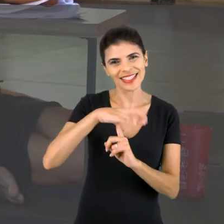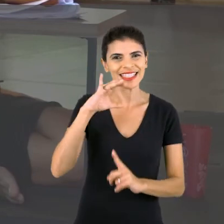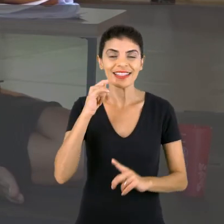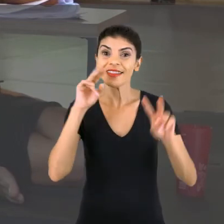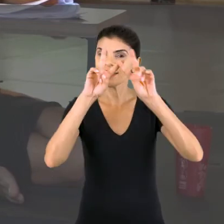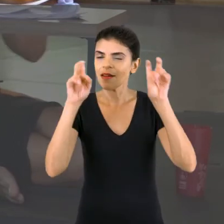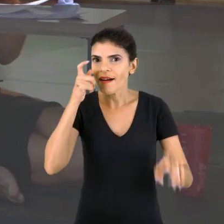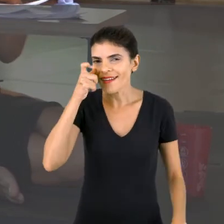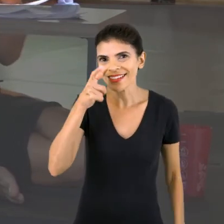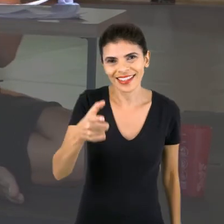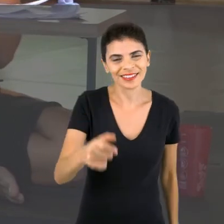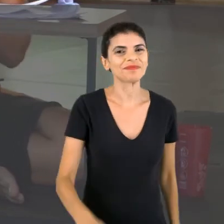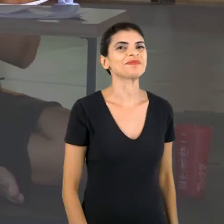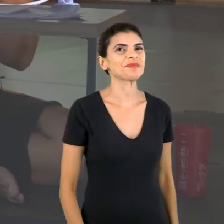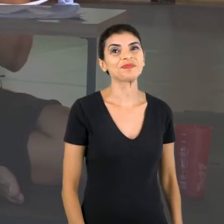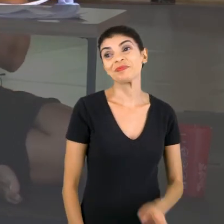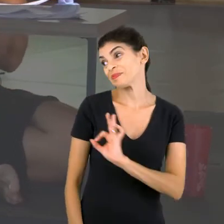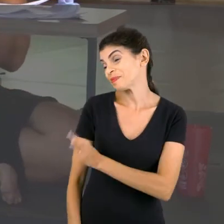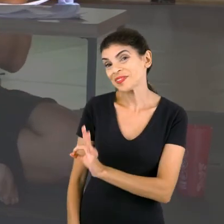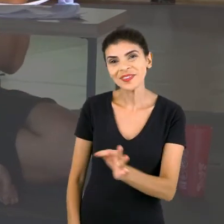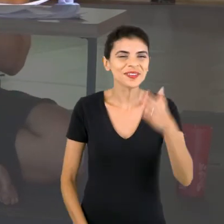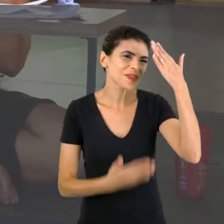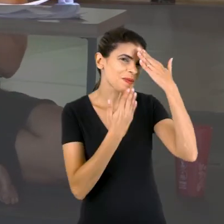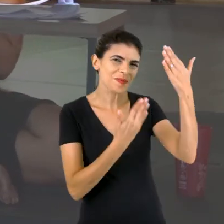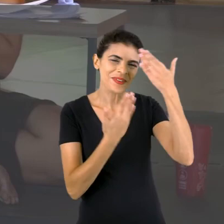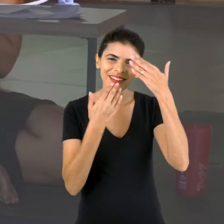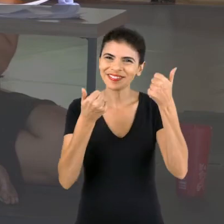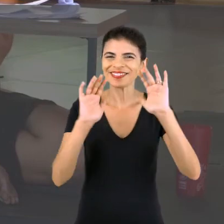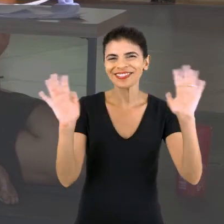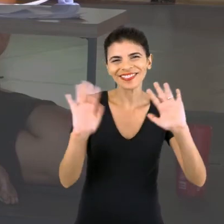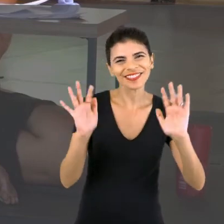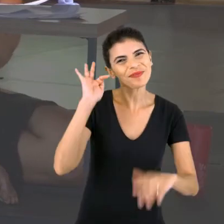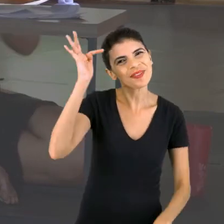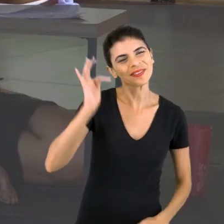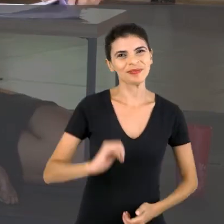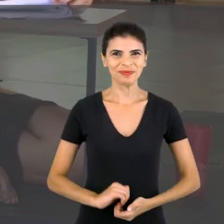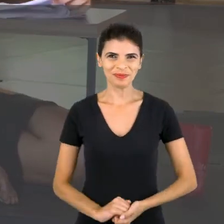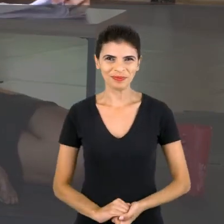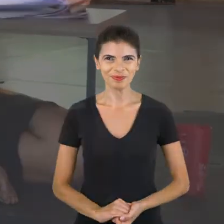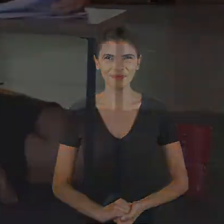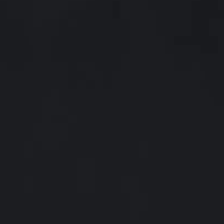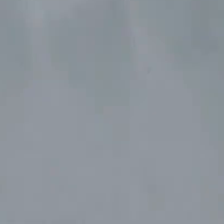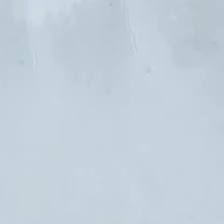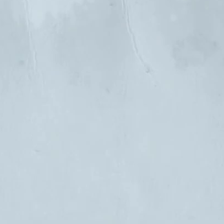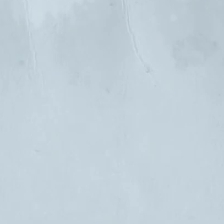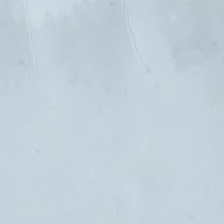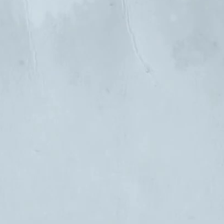porque esse tema é muito instigante. É isso. É isso, obrigada pela escuta. Obrigada, até uma próxima.